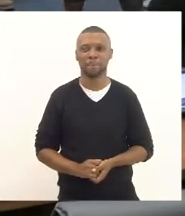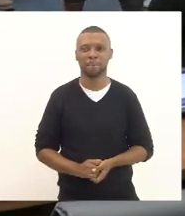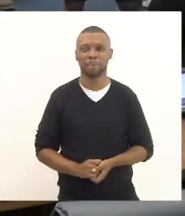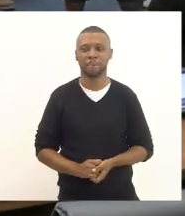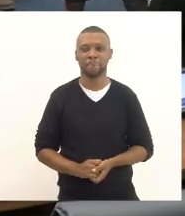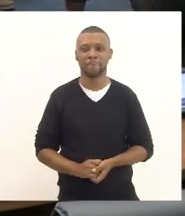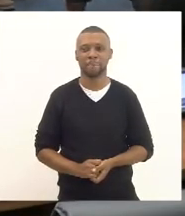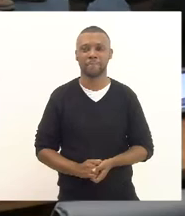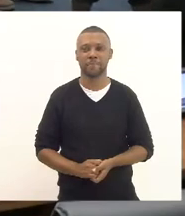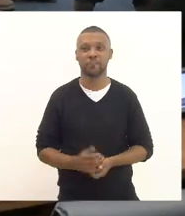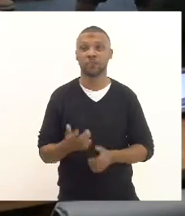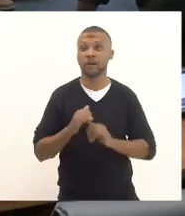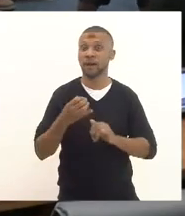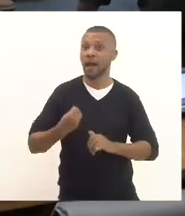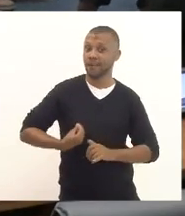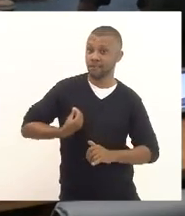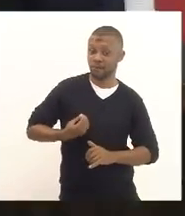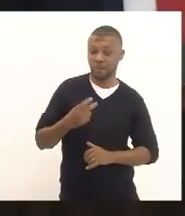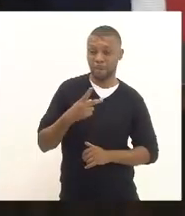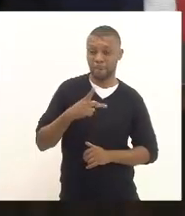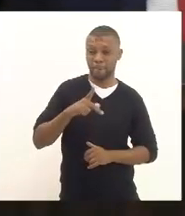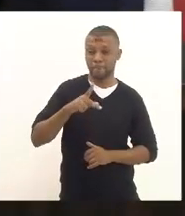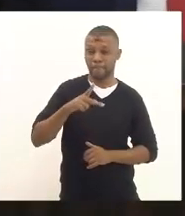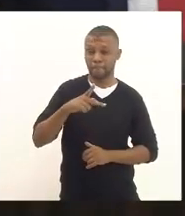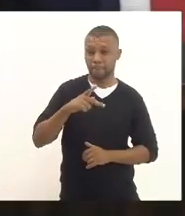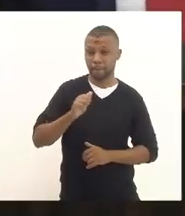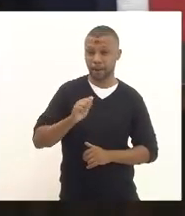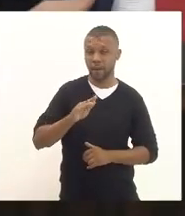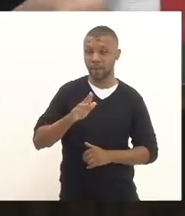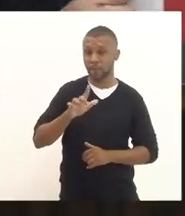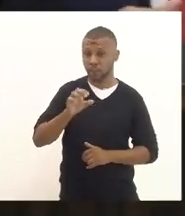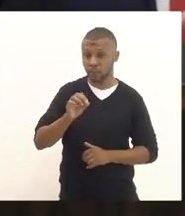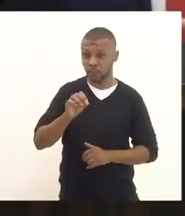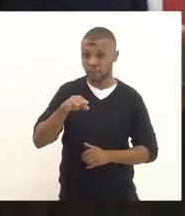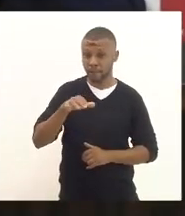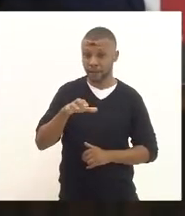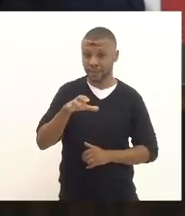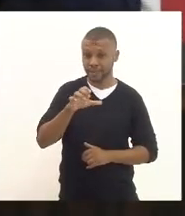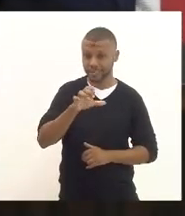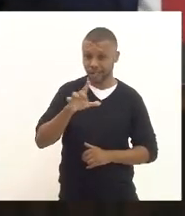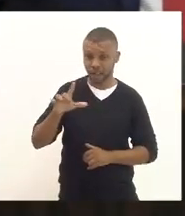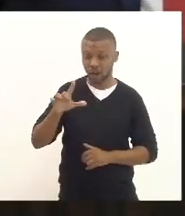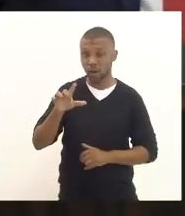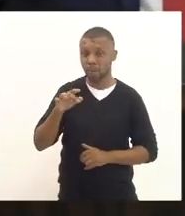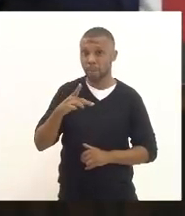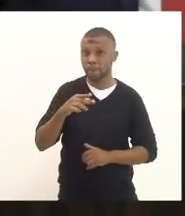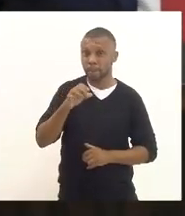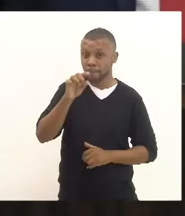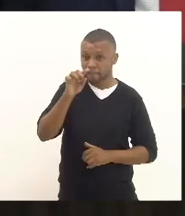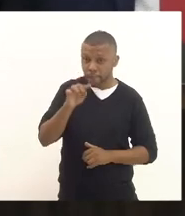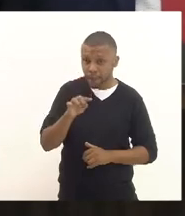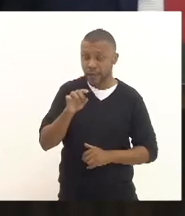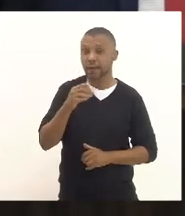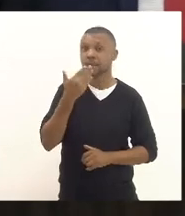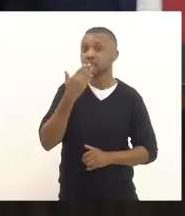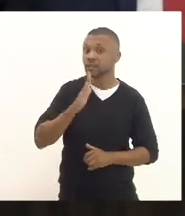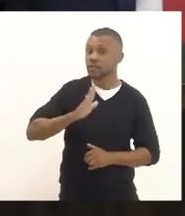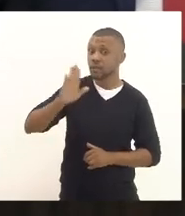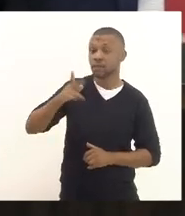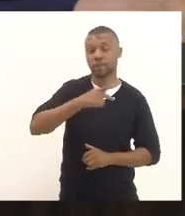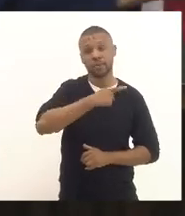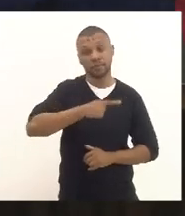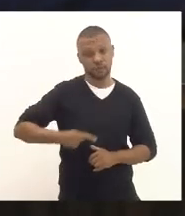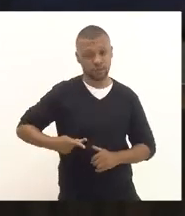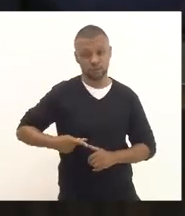que está presente aqui Pablo Marçal pré-candidato a Presidente da República do pros seja